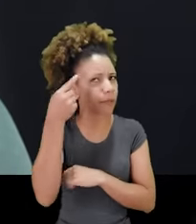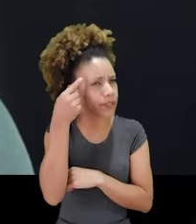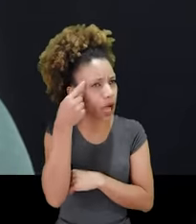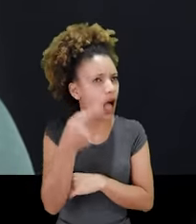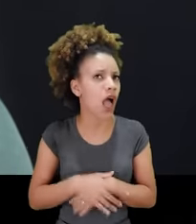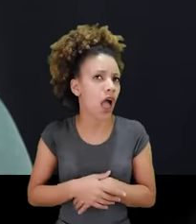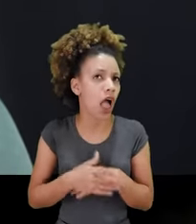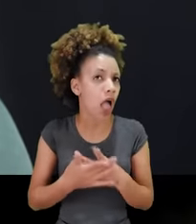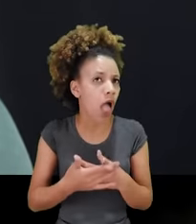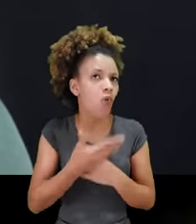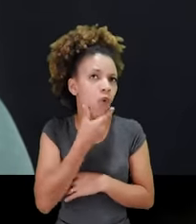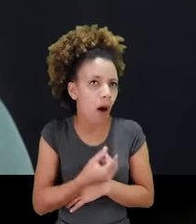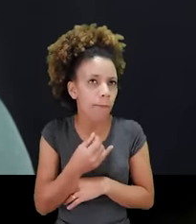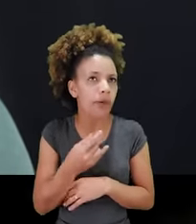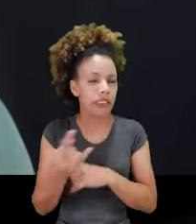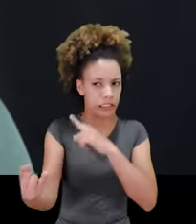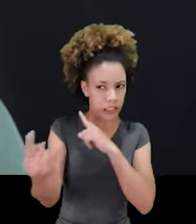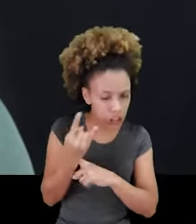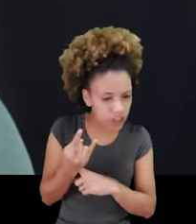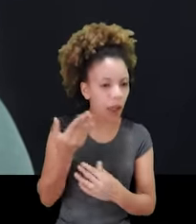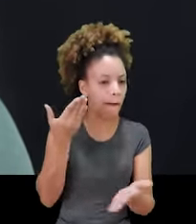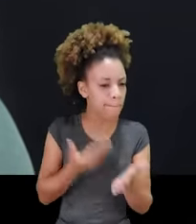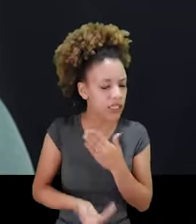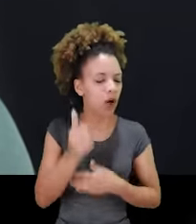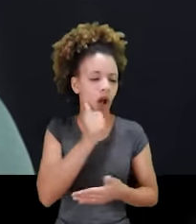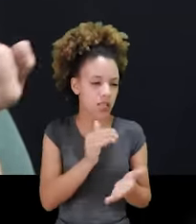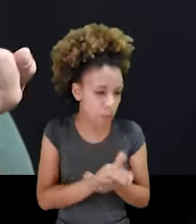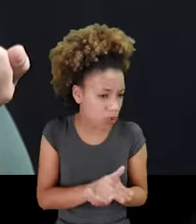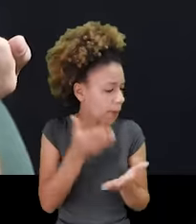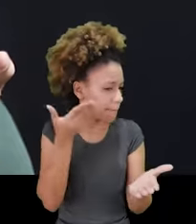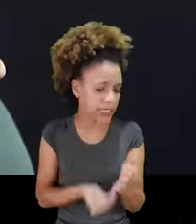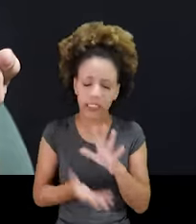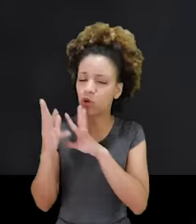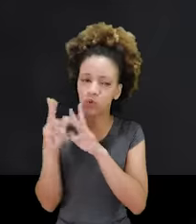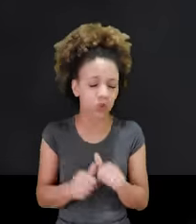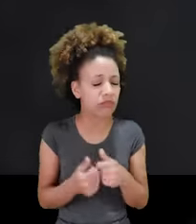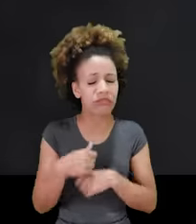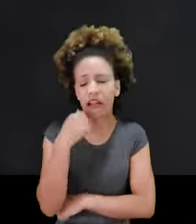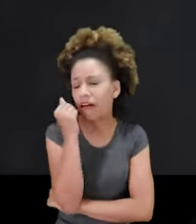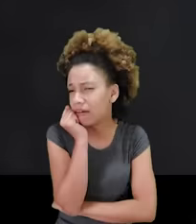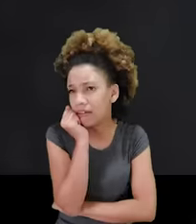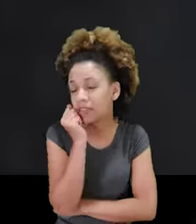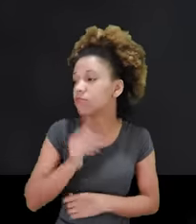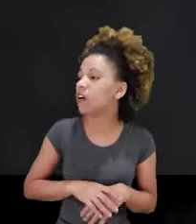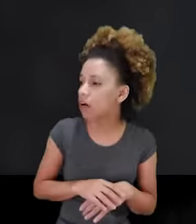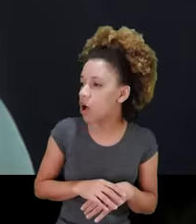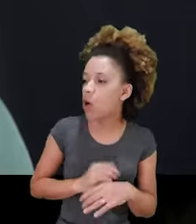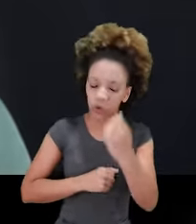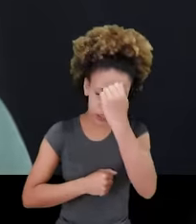pensar, é um cara que tomou um chifre, perdeu a mulher, perdeu tudo e ele tá lá. O sertanejo é o fado brasileiro.